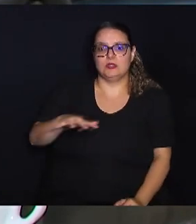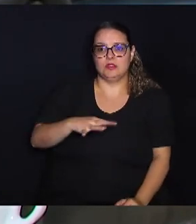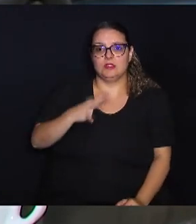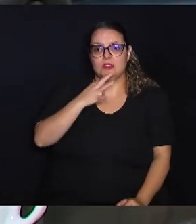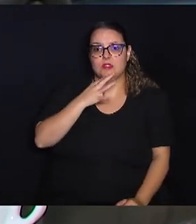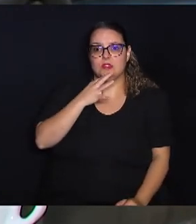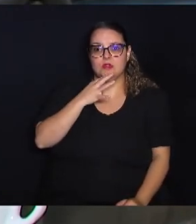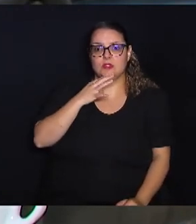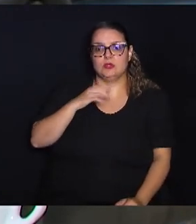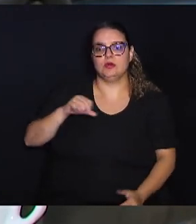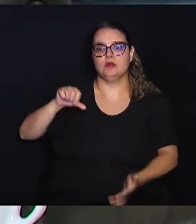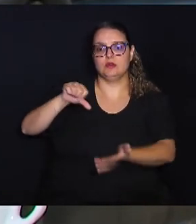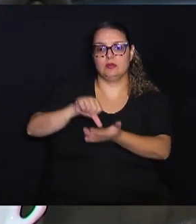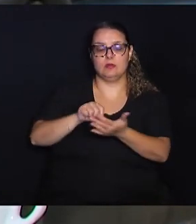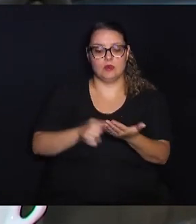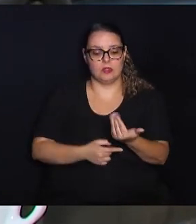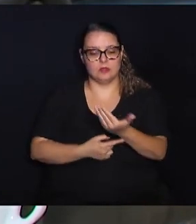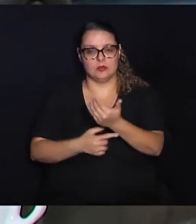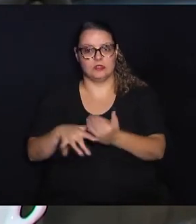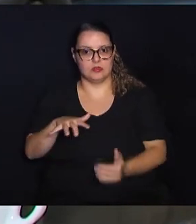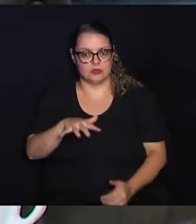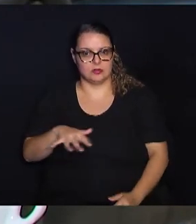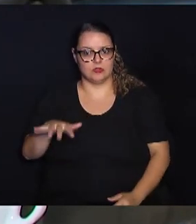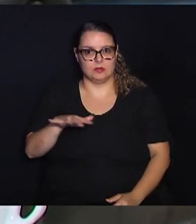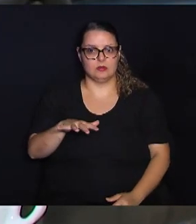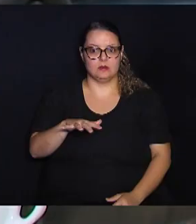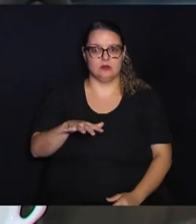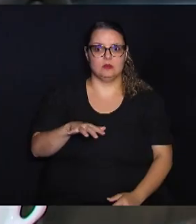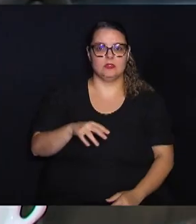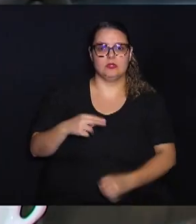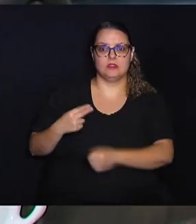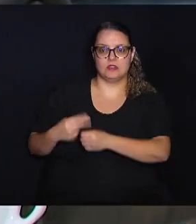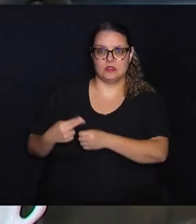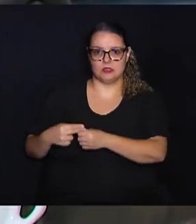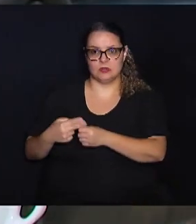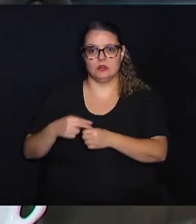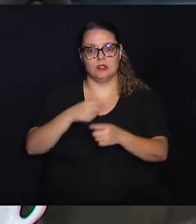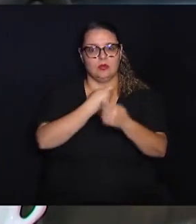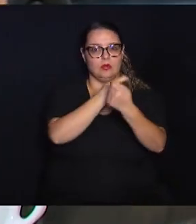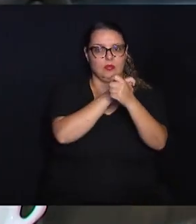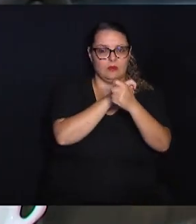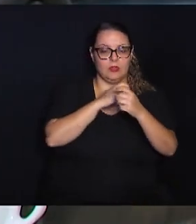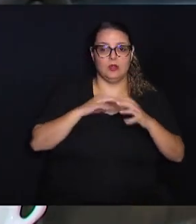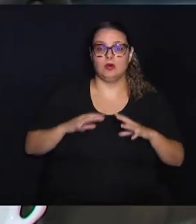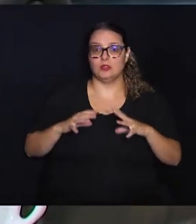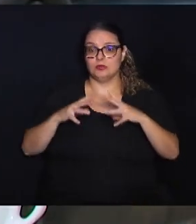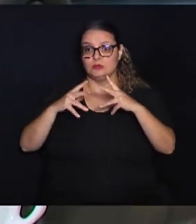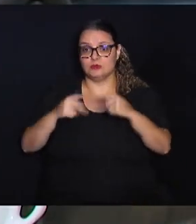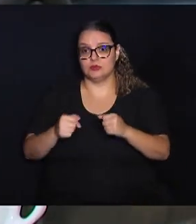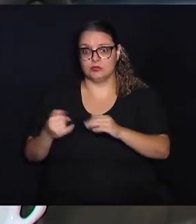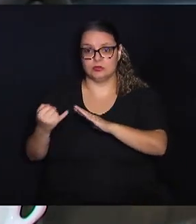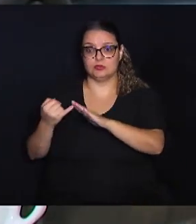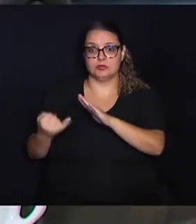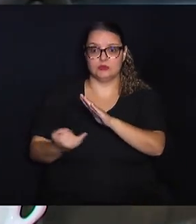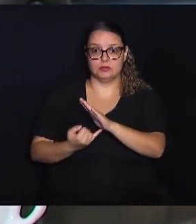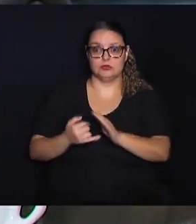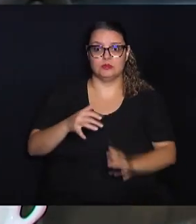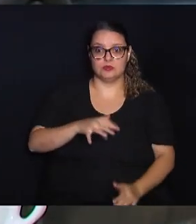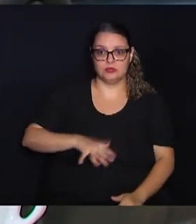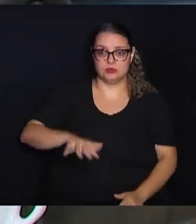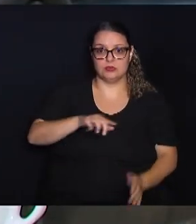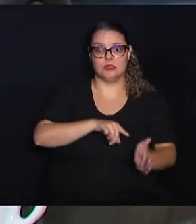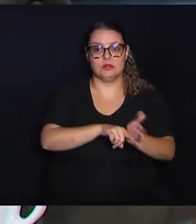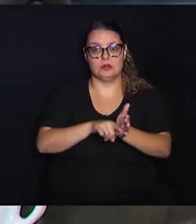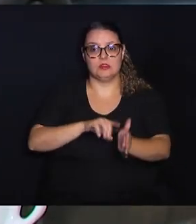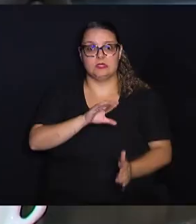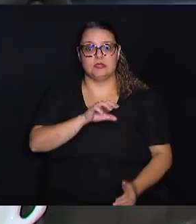do polo de tecnologia, que envolve desde a Unicamp, PUC, todos os institutos de pesquisa,